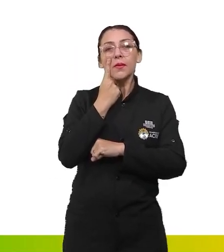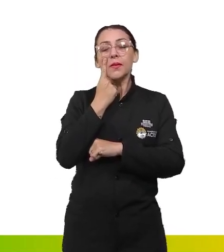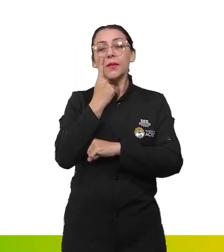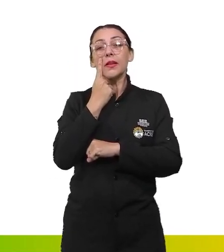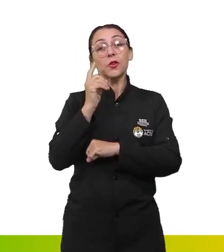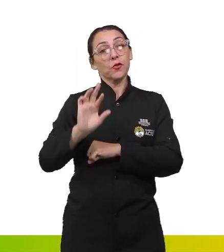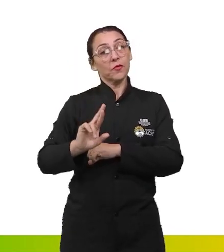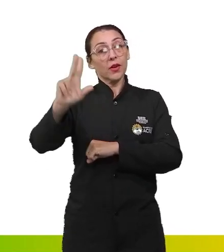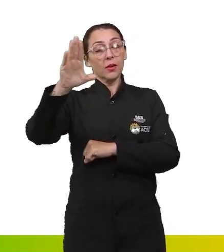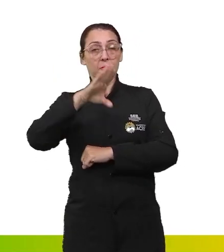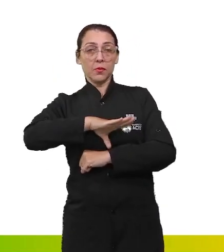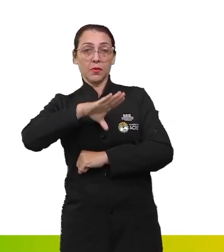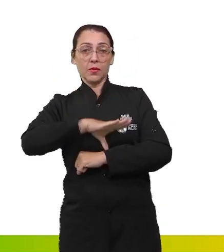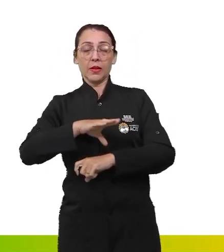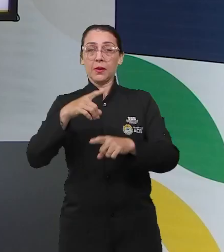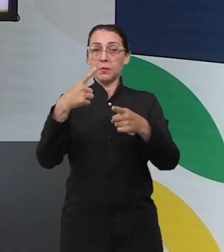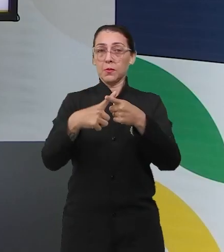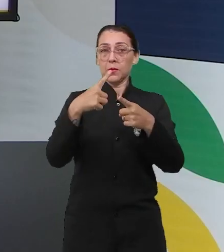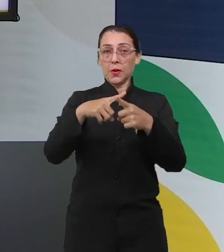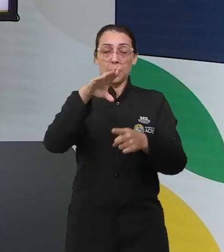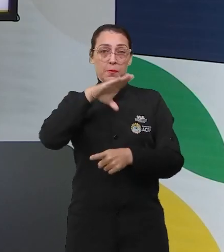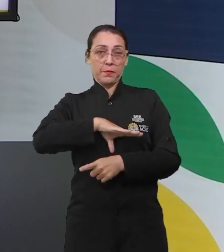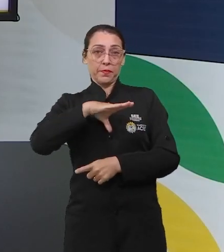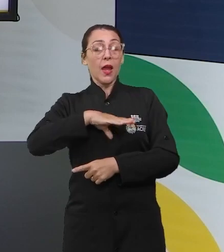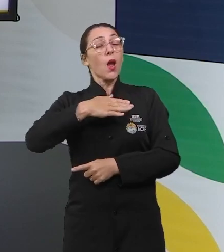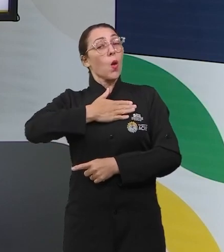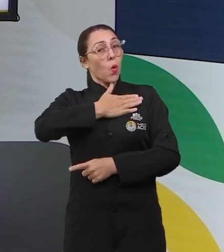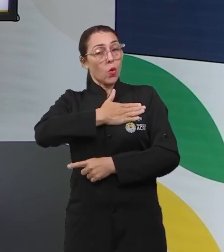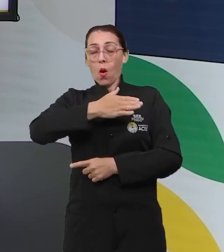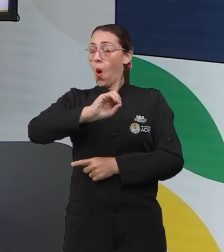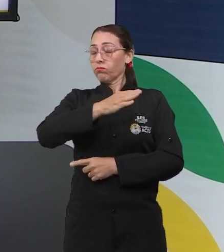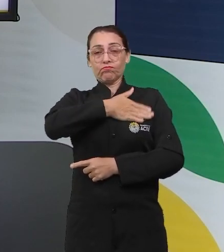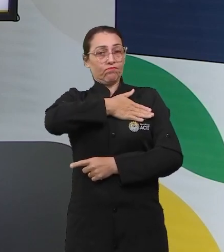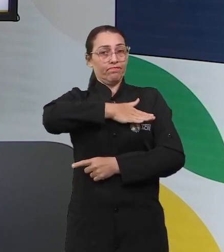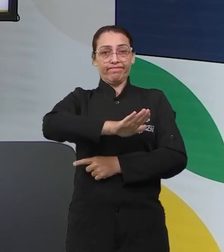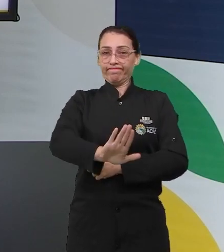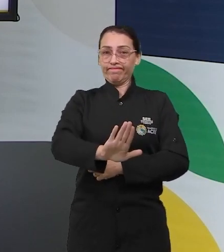língua portuguesa, porque no português eu digo eu gosto, eu não gosto.